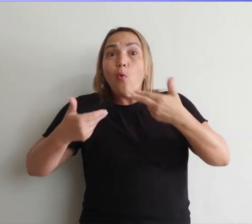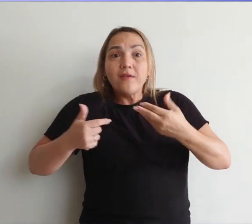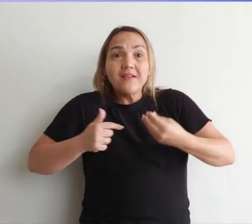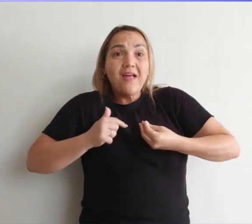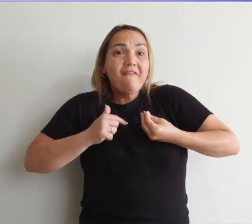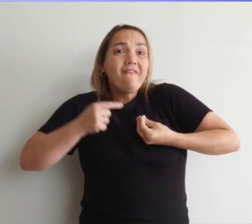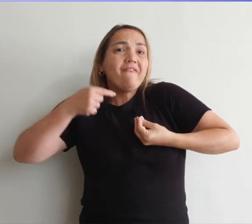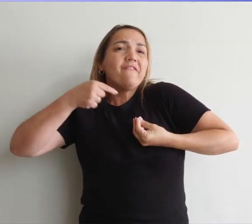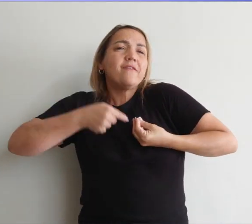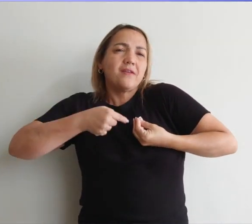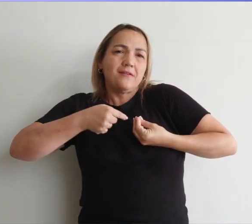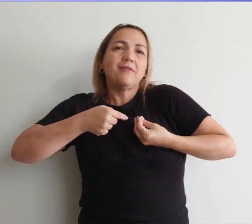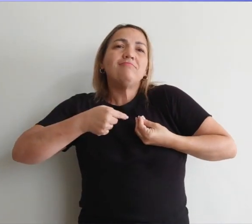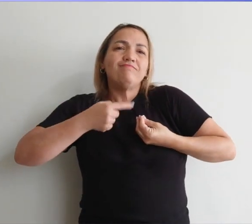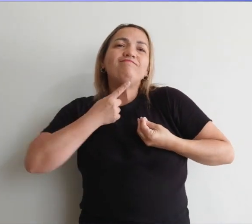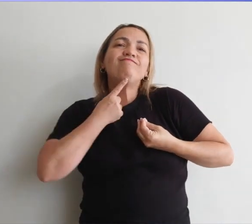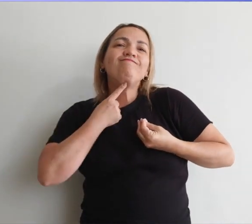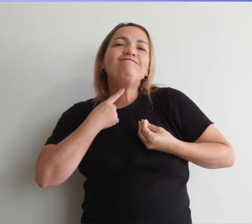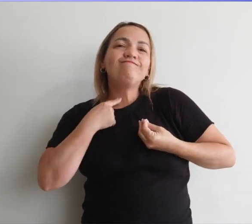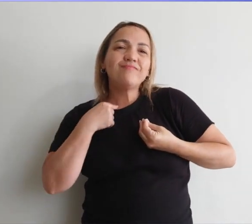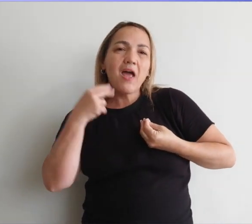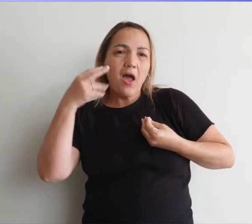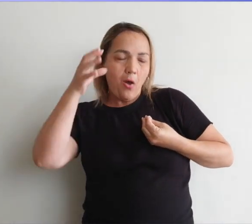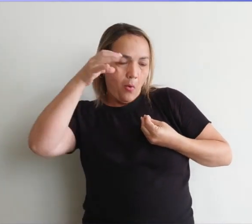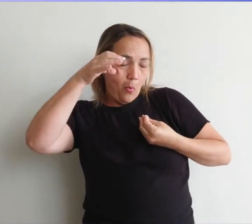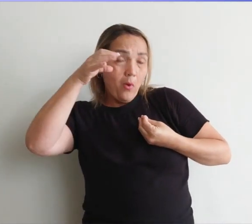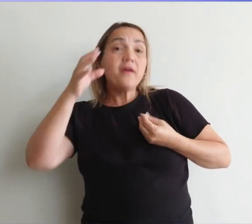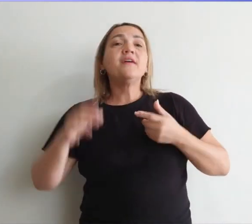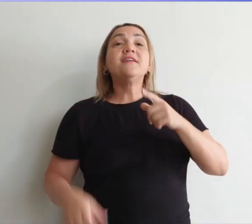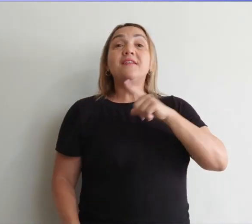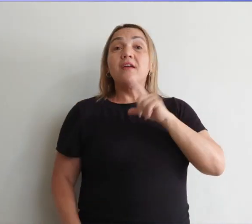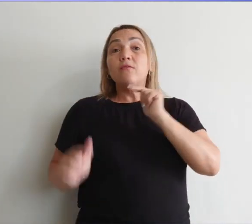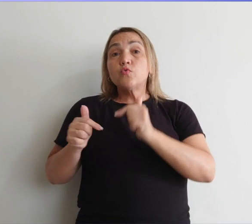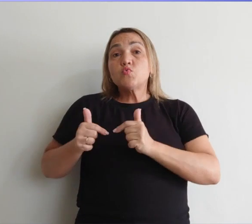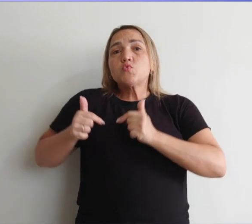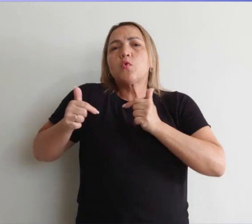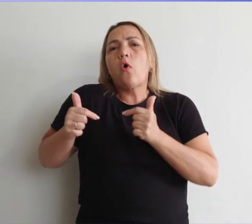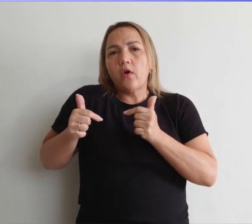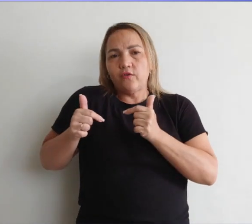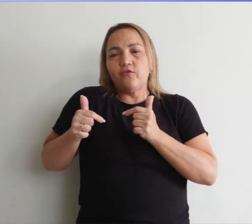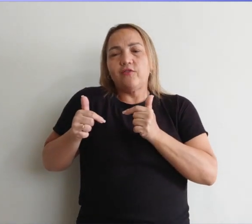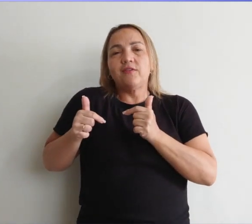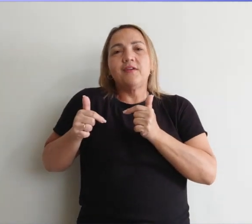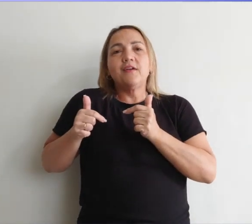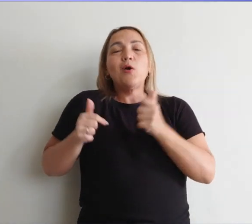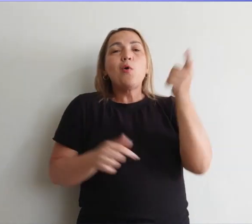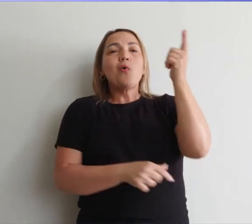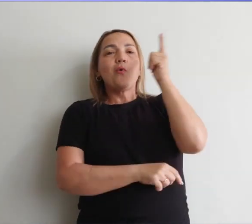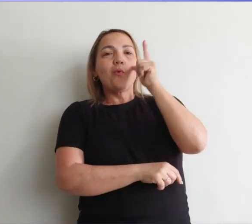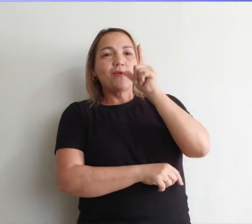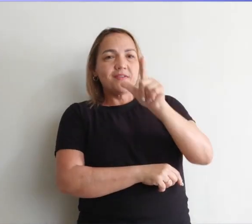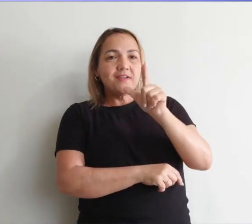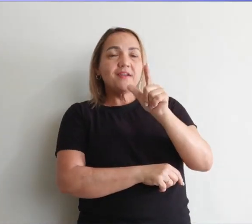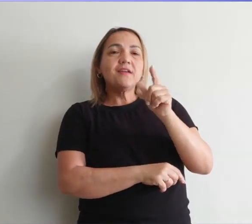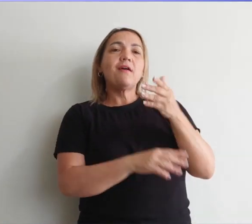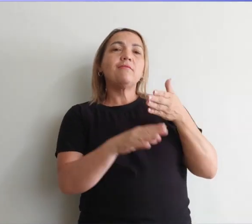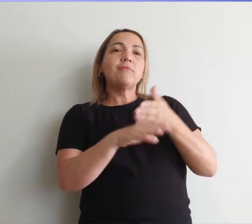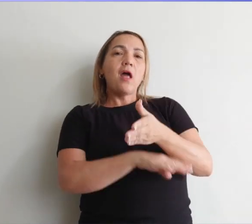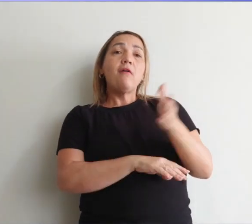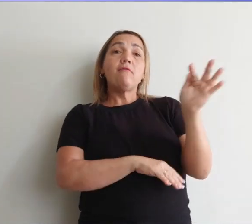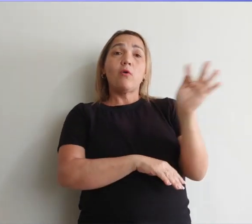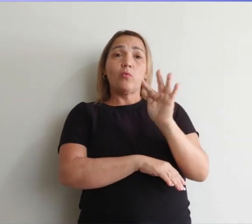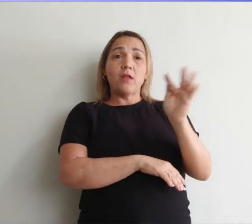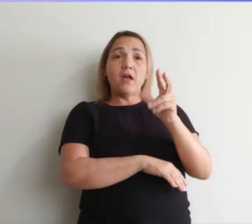vida. Assim, eu tive uma sorte, digamos, né? De conseguir ingressar numa